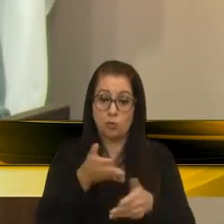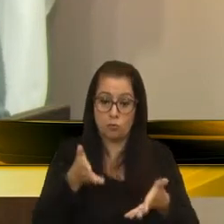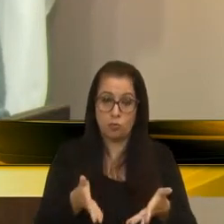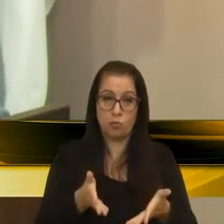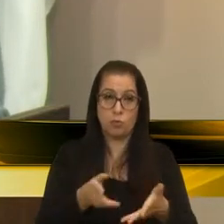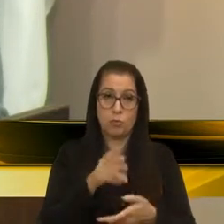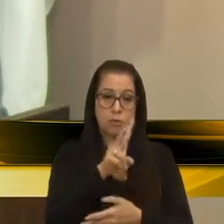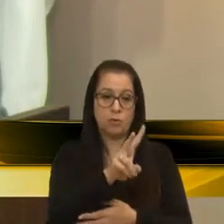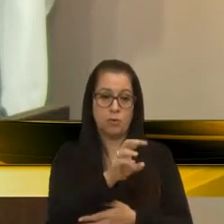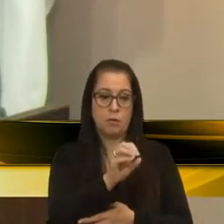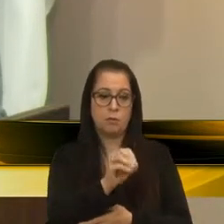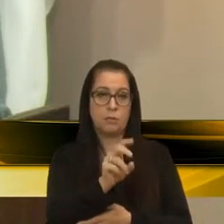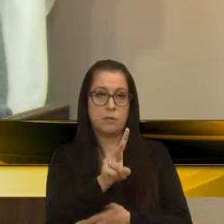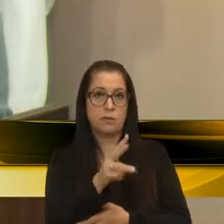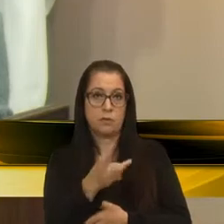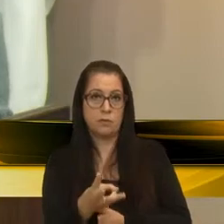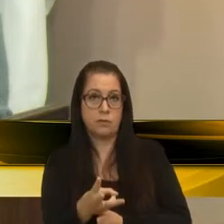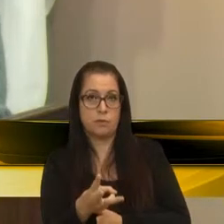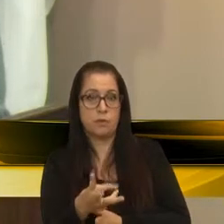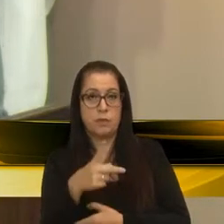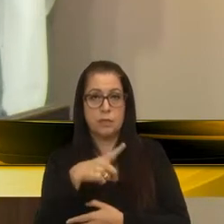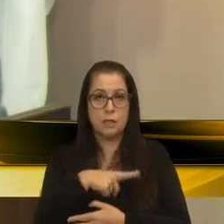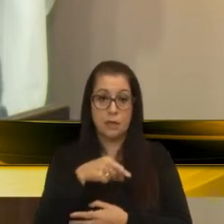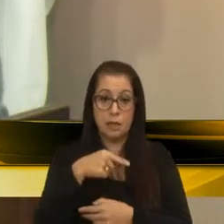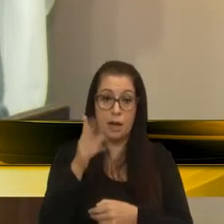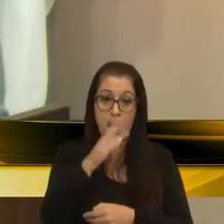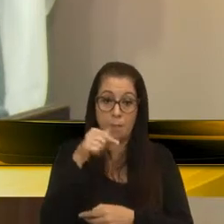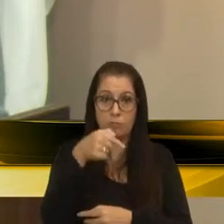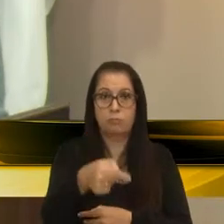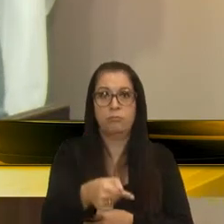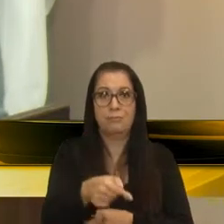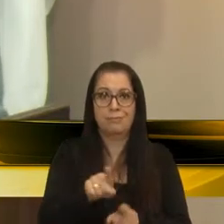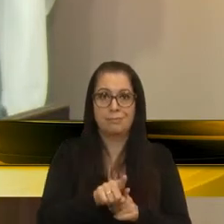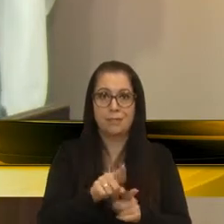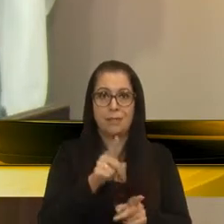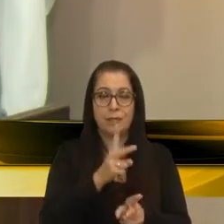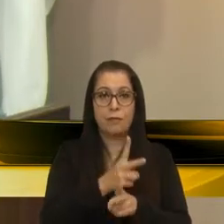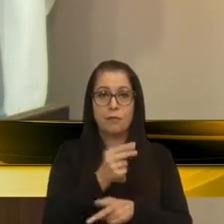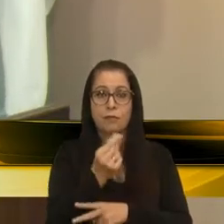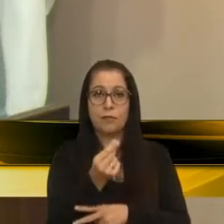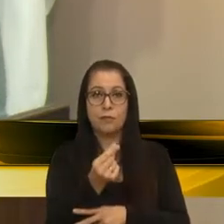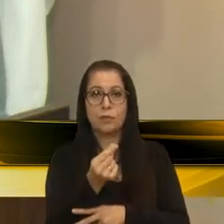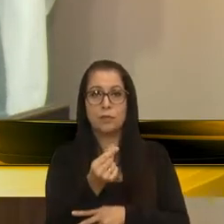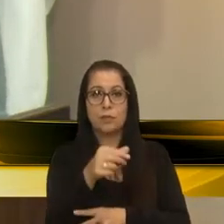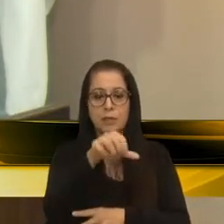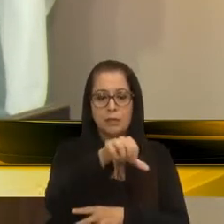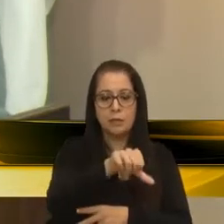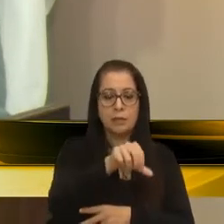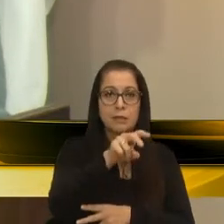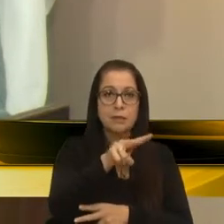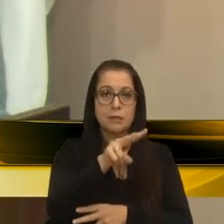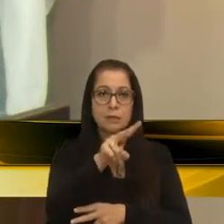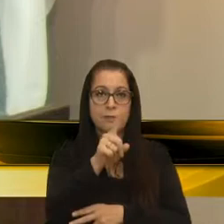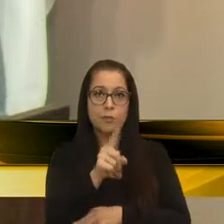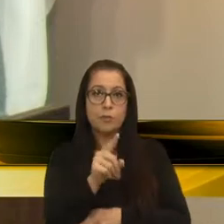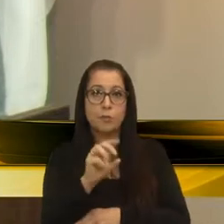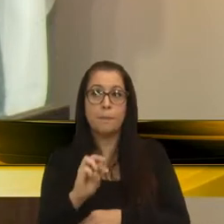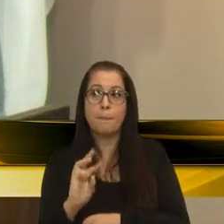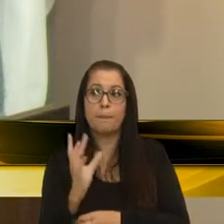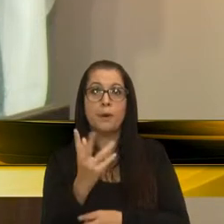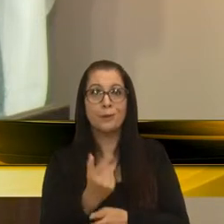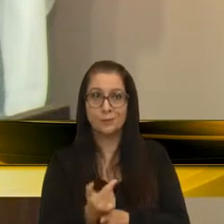em 2023, que está logo aí, o financiamento seria na ordem de 921